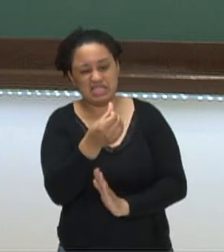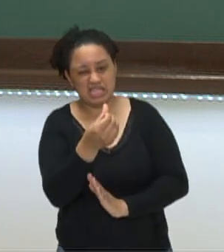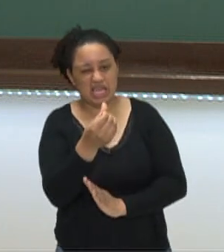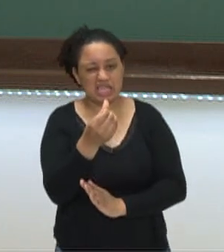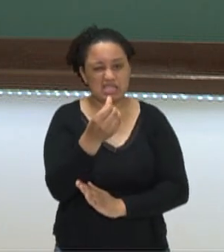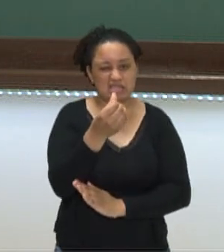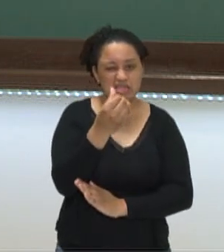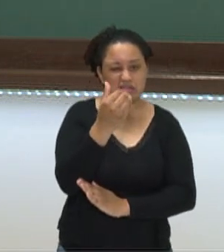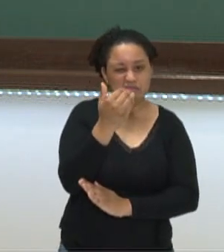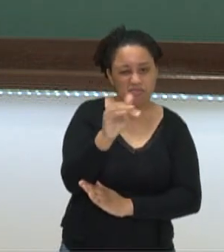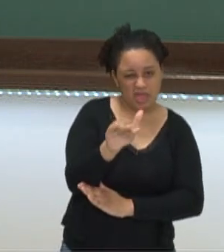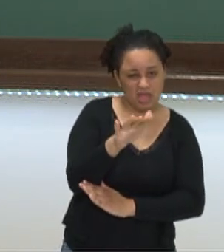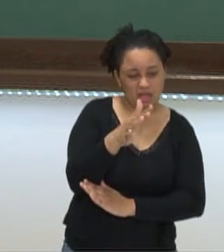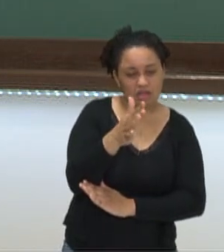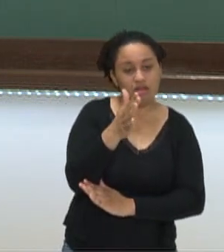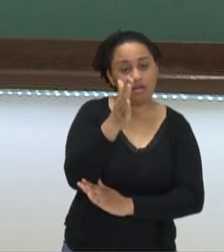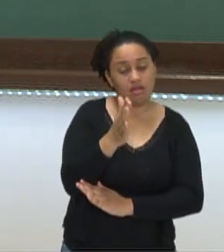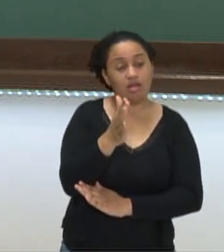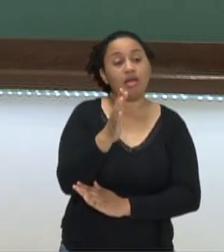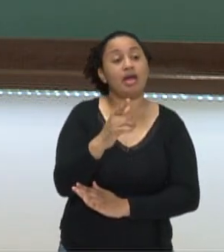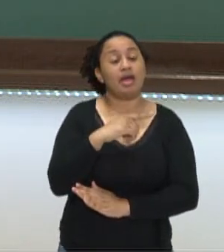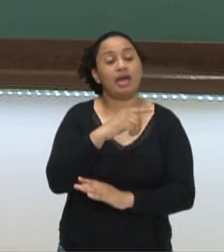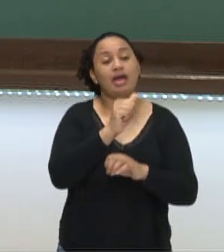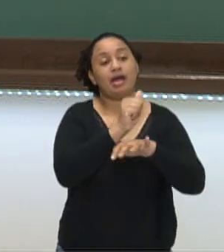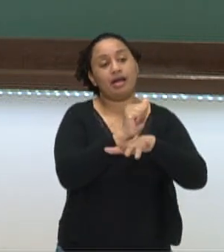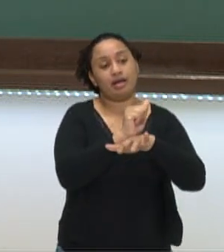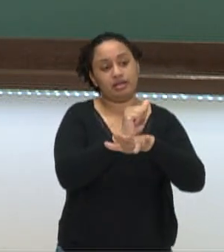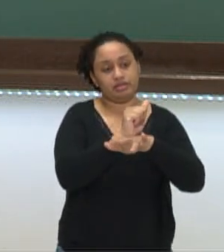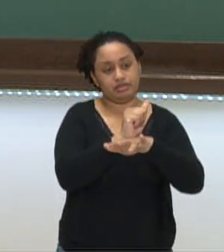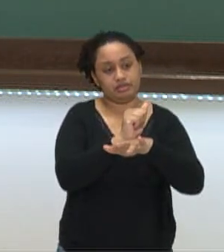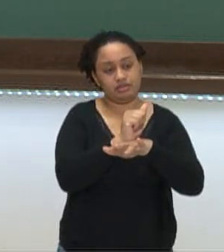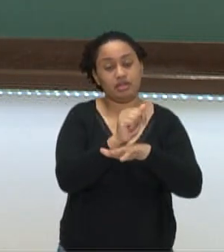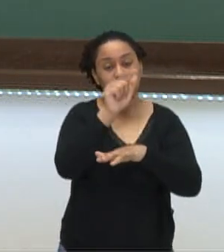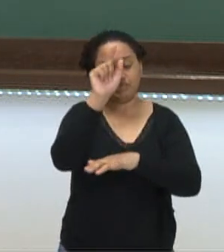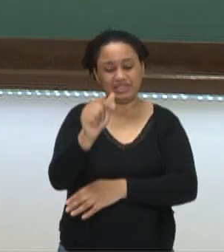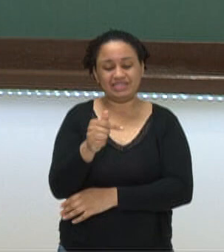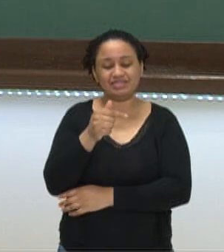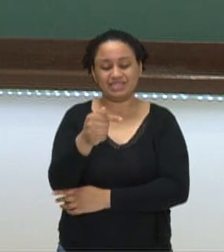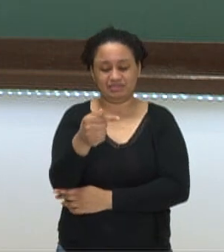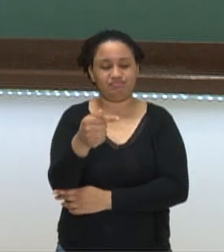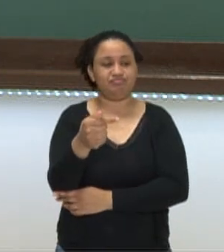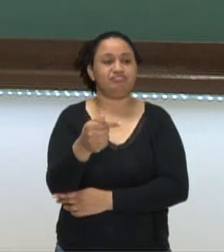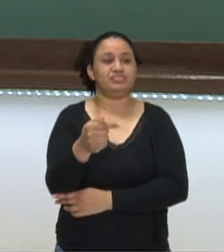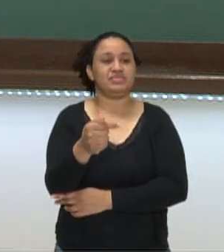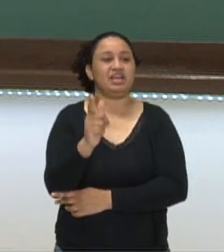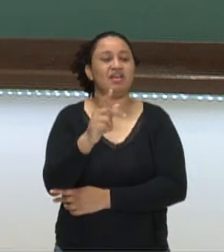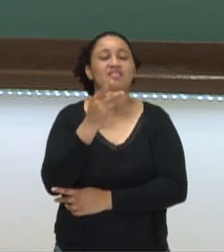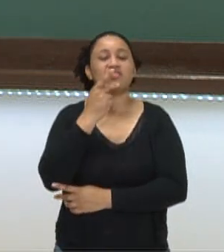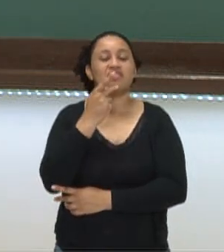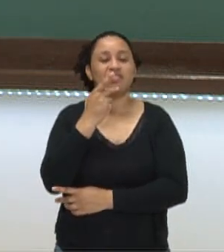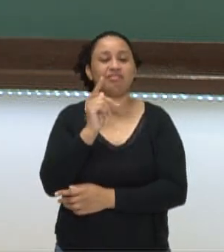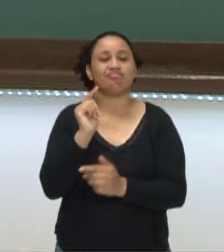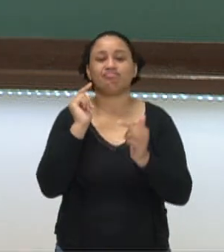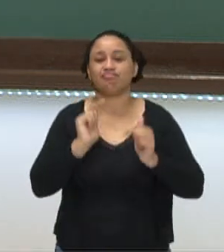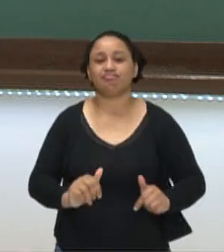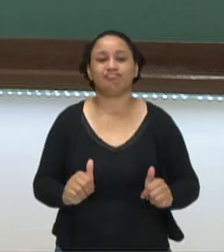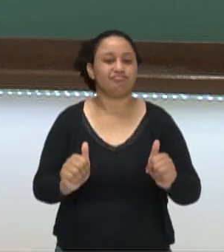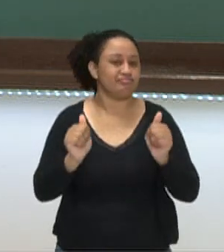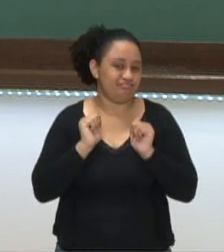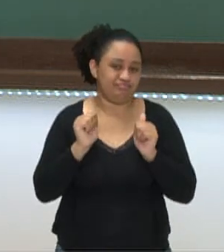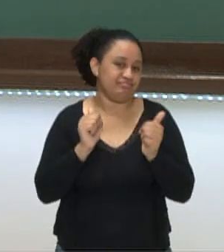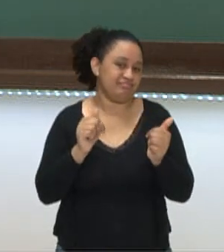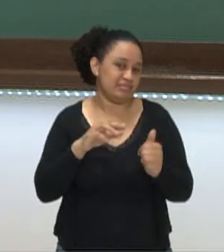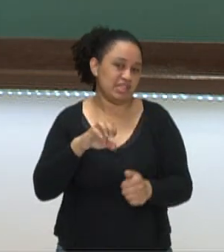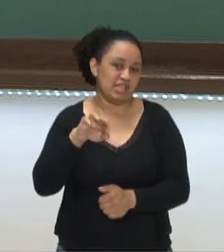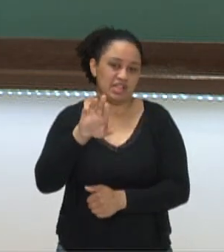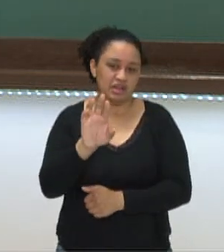menos, são as substâncias ácidas. No 7 é o considerado o pH neutro.